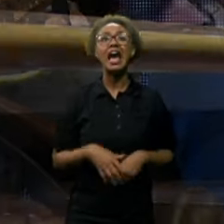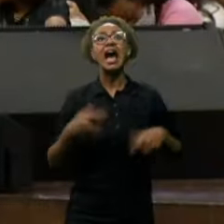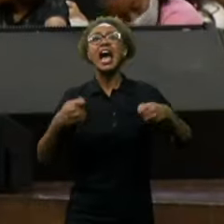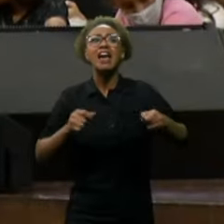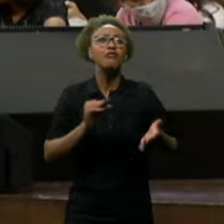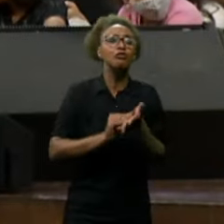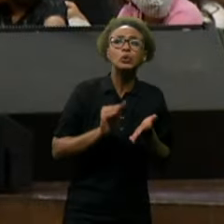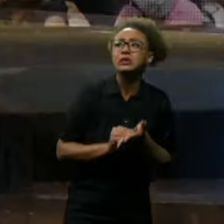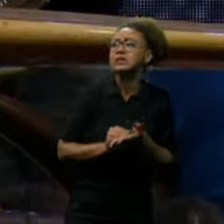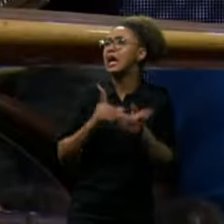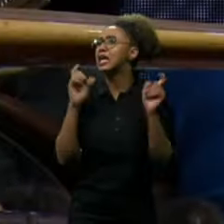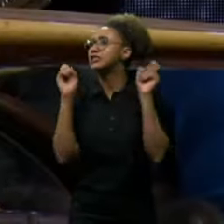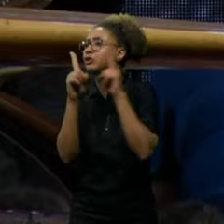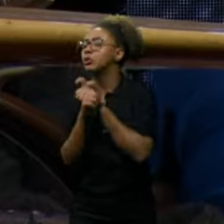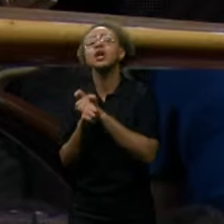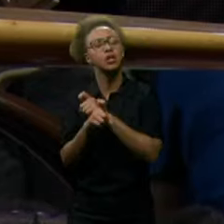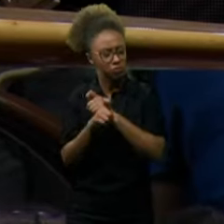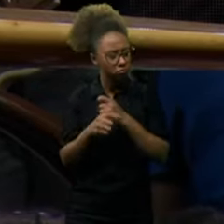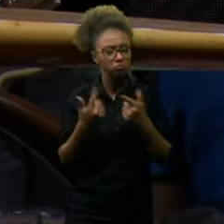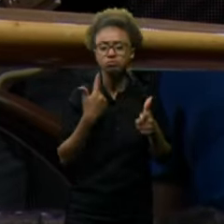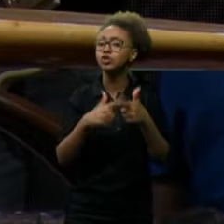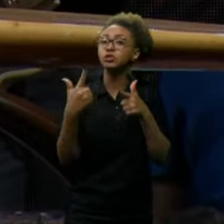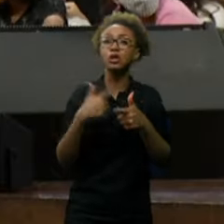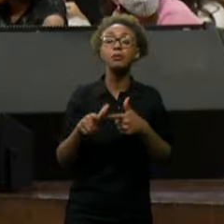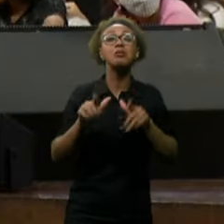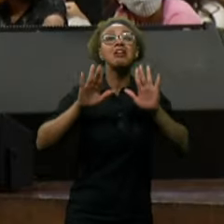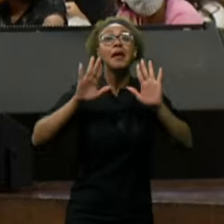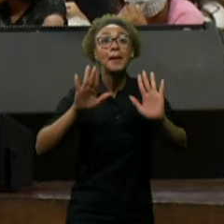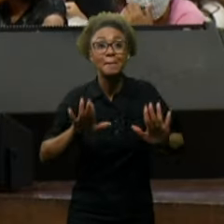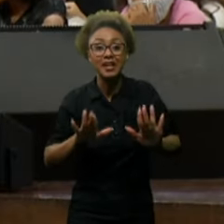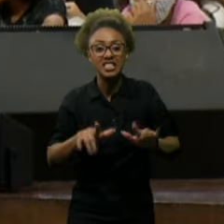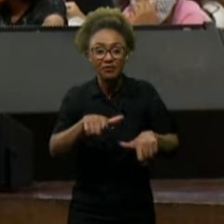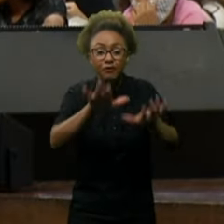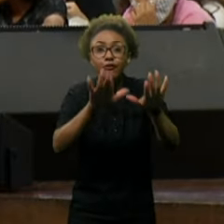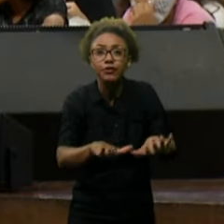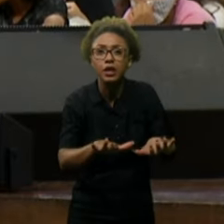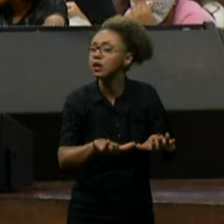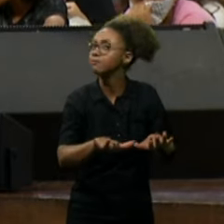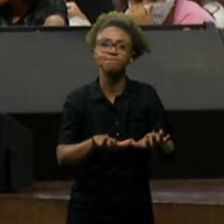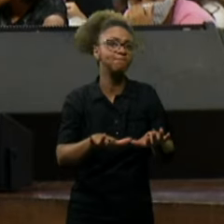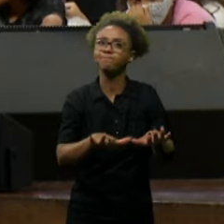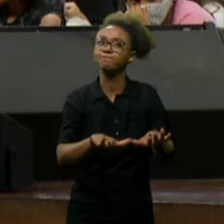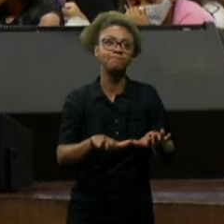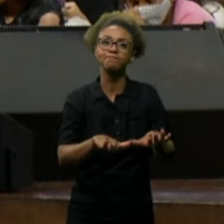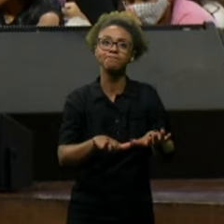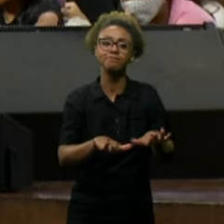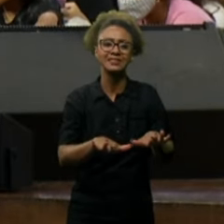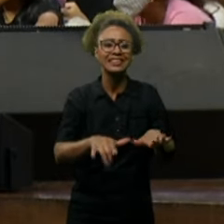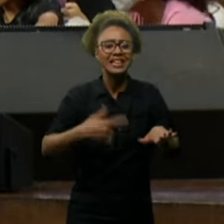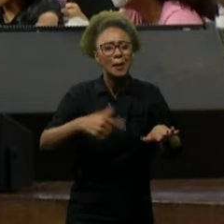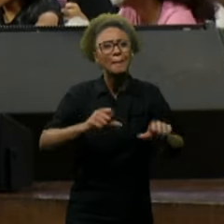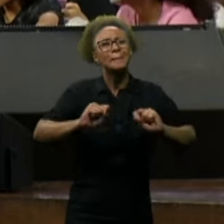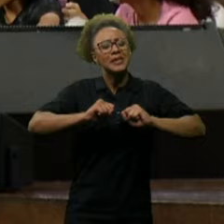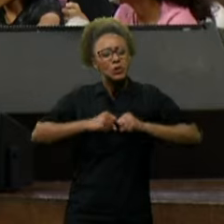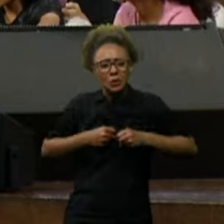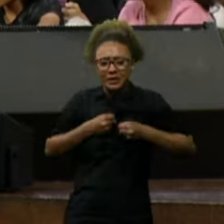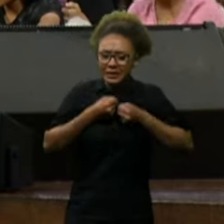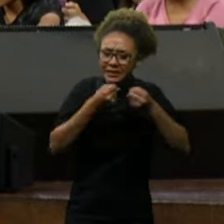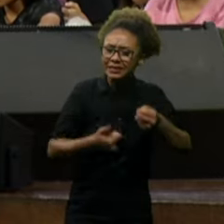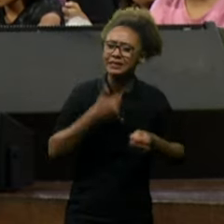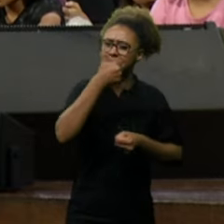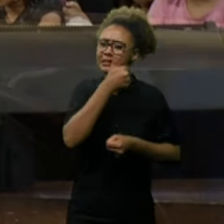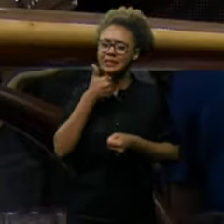passar uma necessidade uma privação passa mas não para no lugar que você precisou de tanta força para